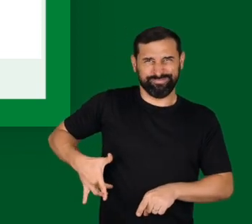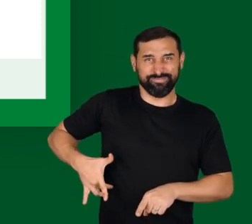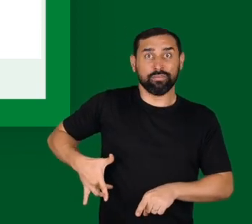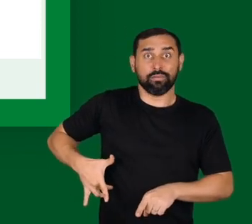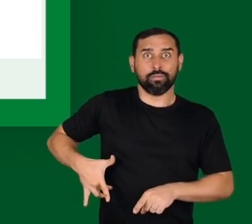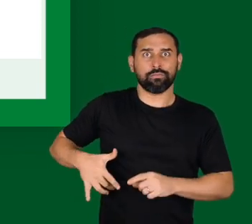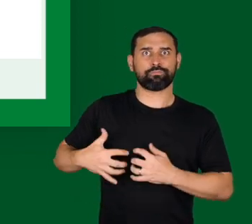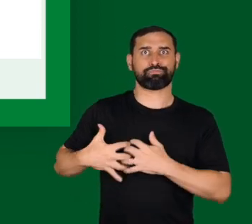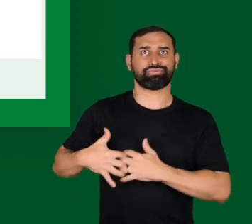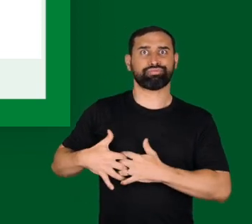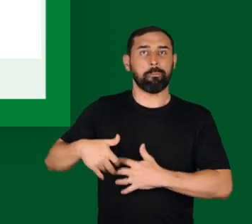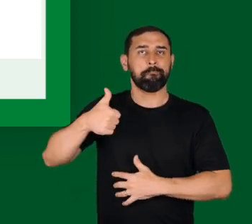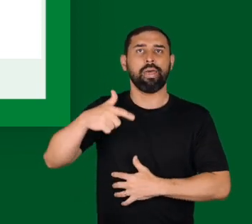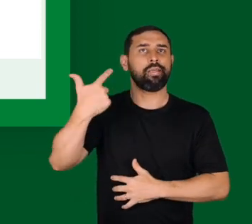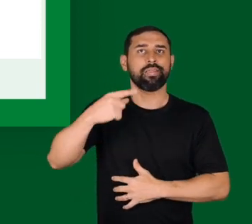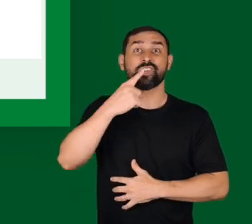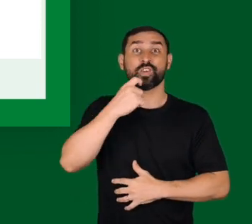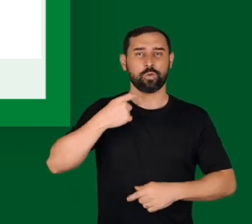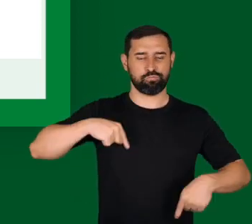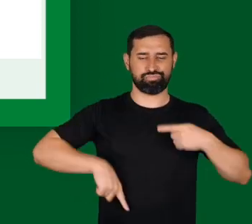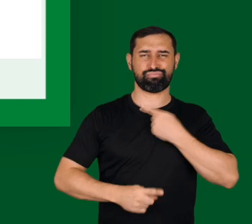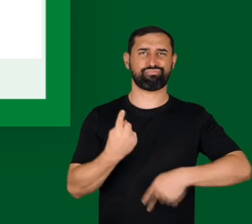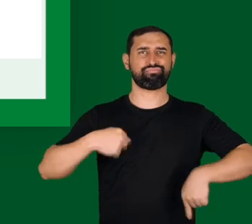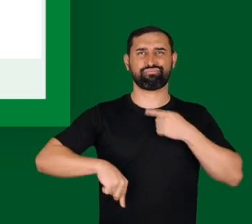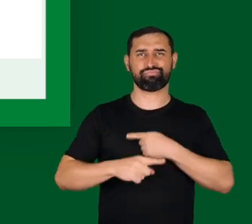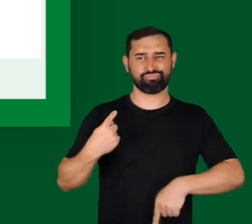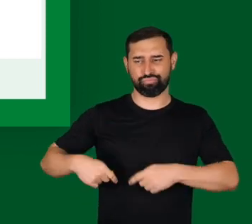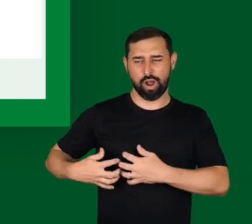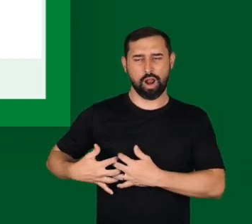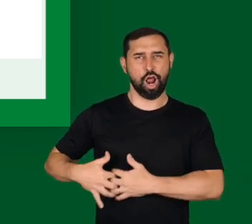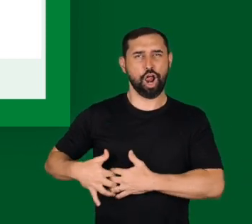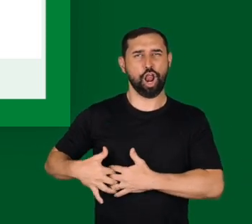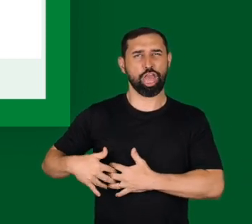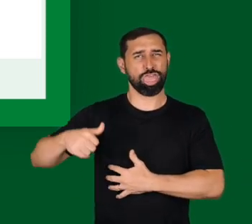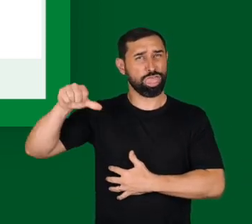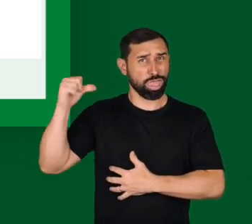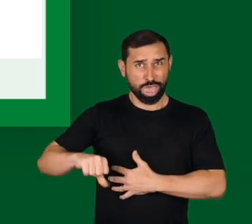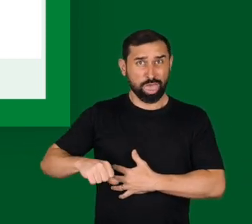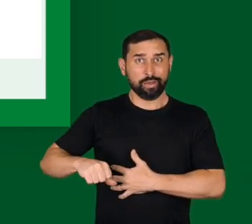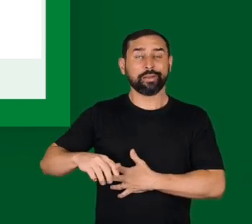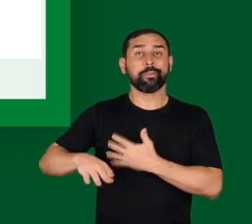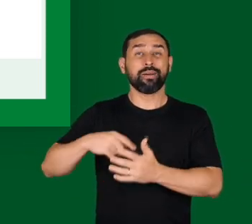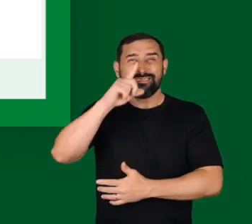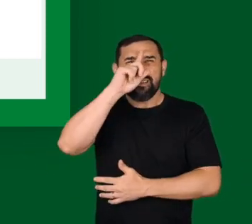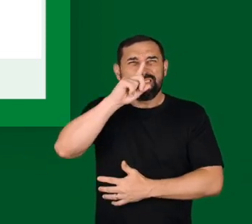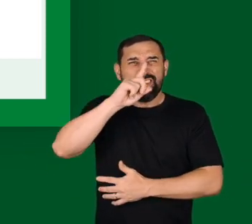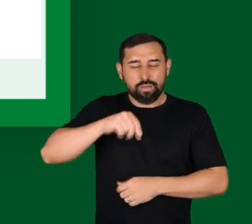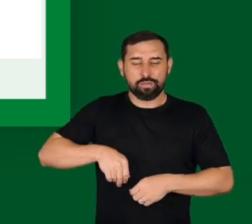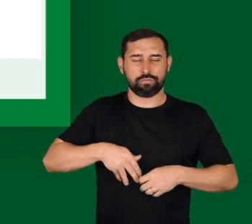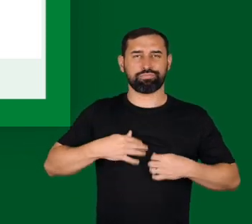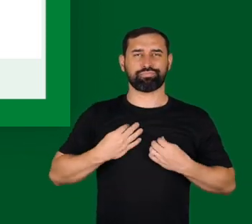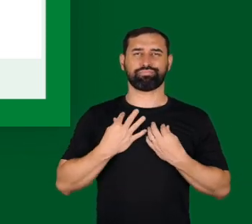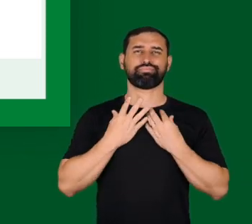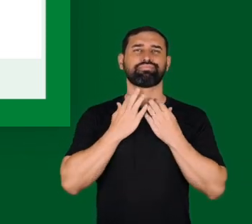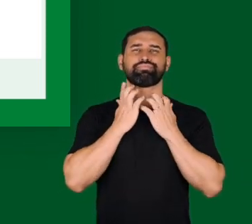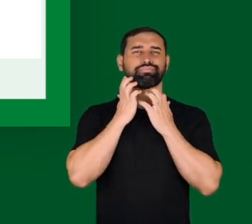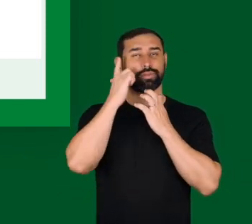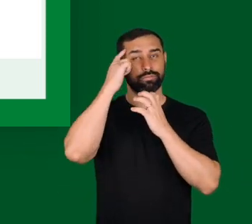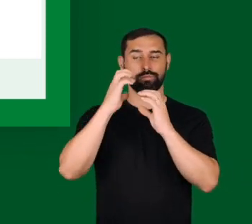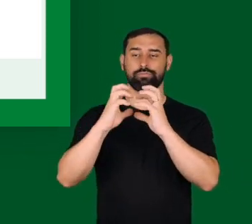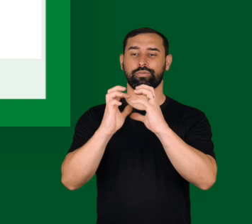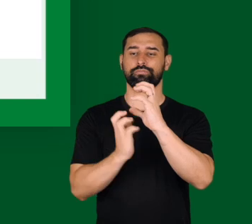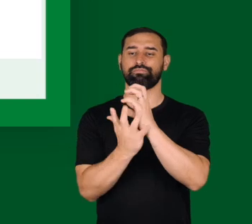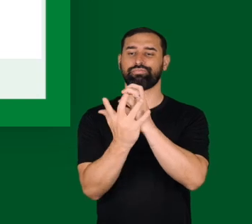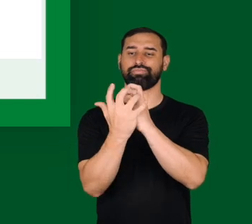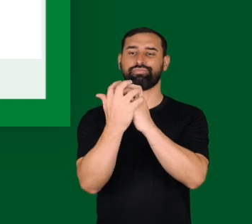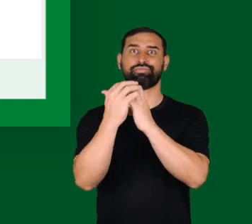é a impregnação do sistema nervoso central pela bilirrubina, tá? Então, aquele bebezinho que fez uma